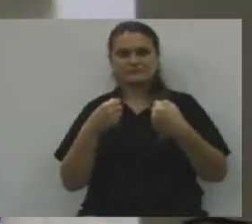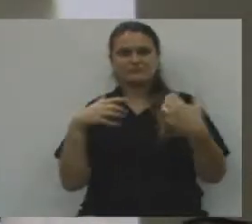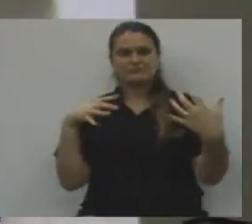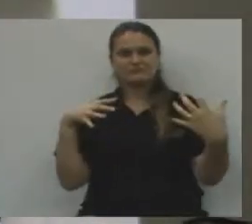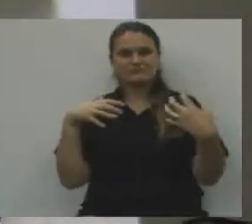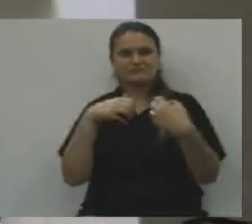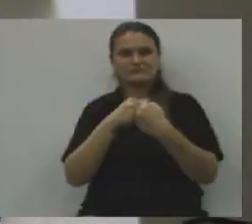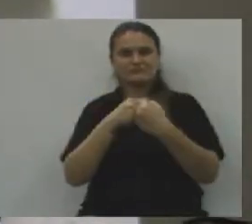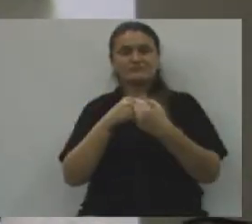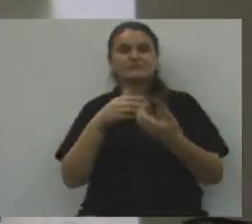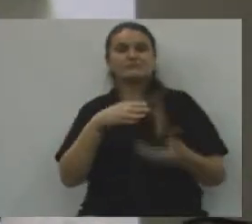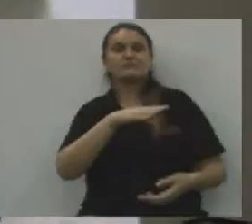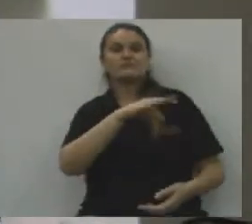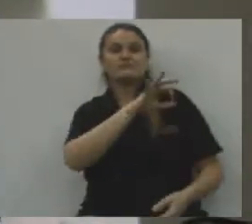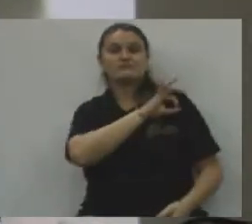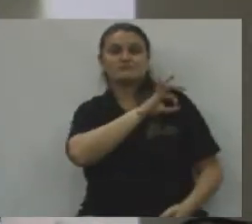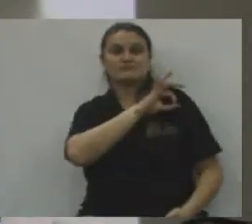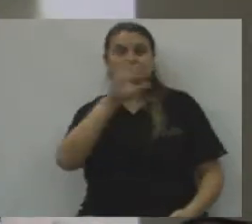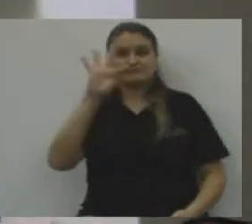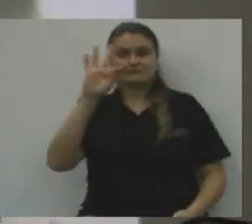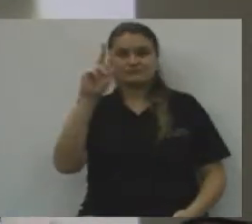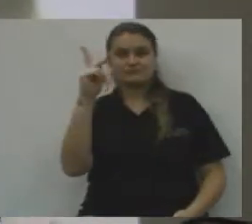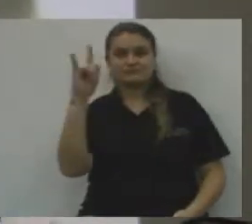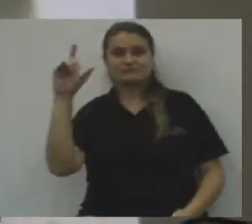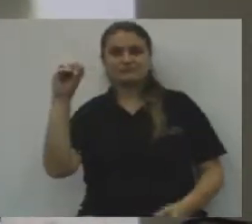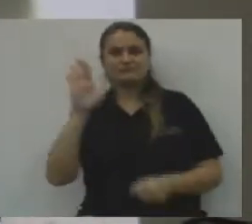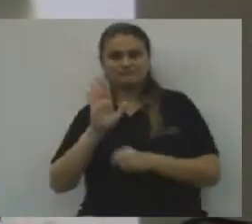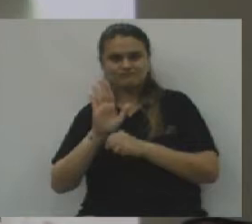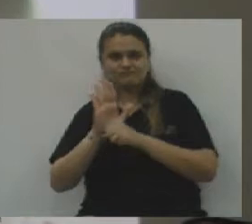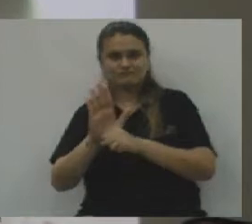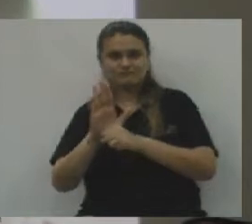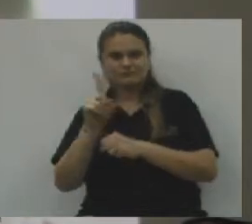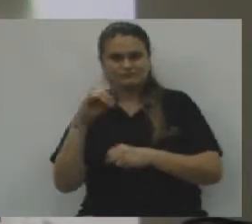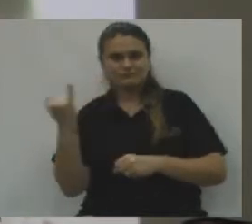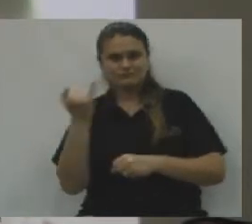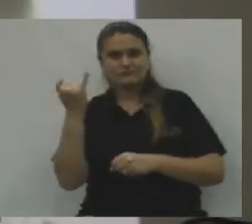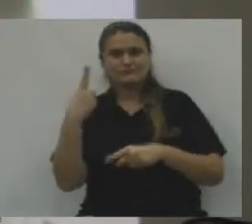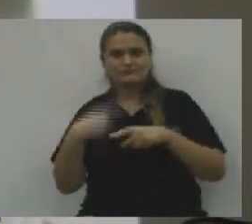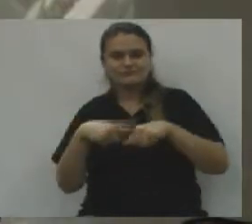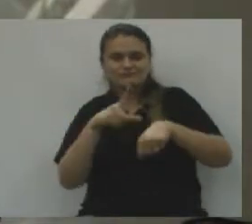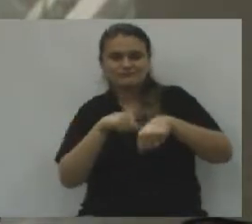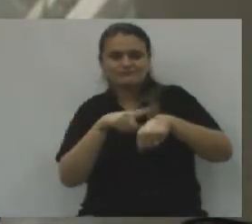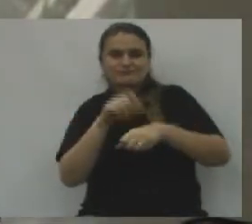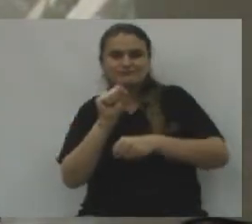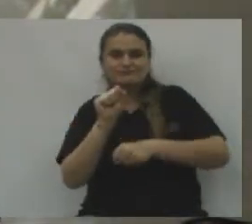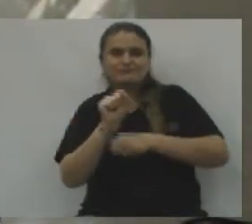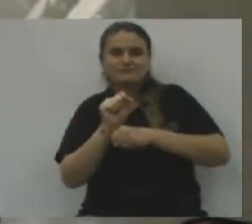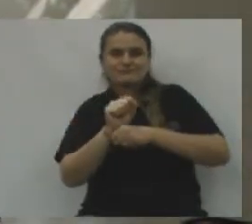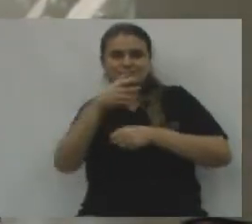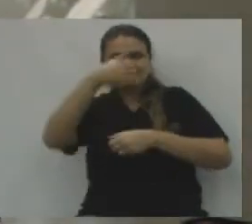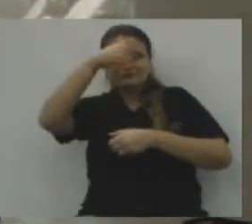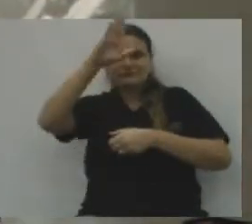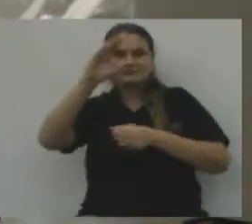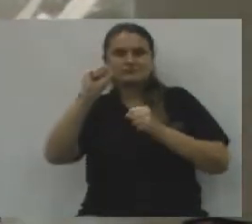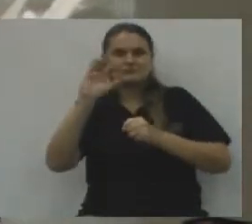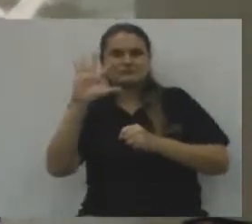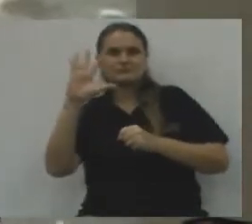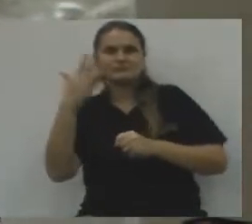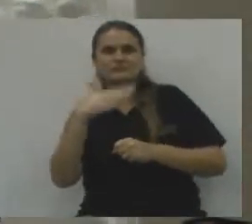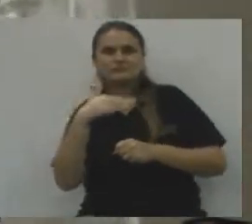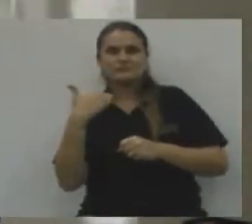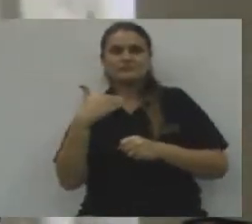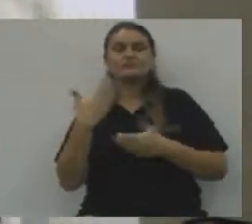ali do soldado Tiago naquele momento foi essencial para vocês, porque aqueles minutos que vocês iam ficar esperando pelos bombeiros podiam ser cruciais para a vida